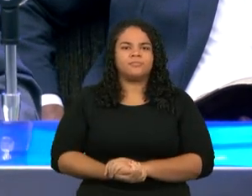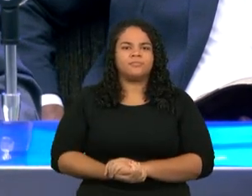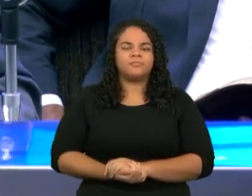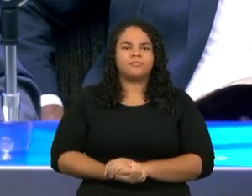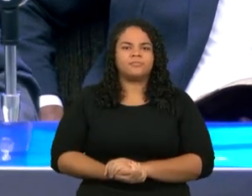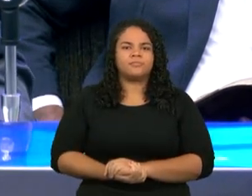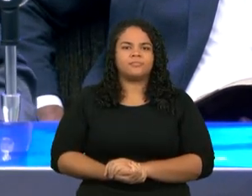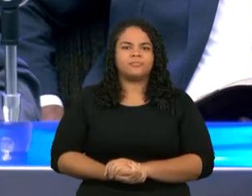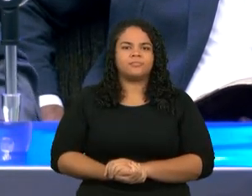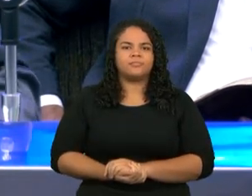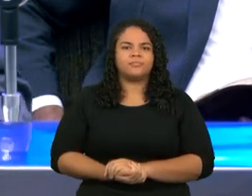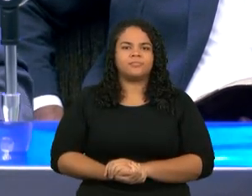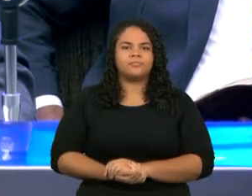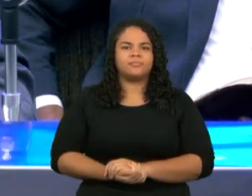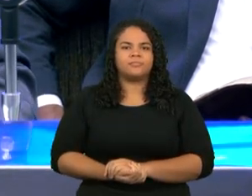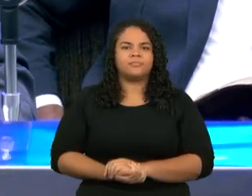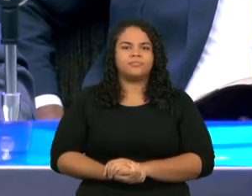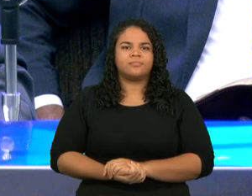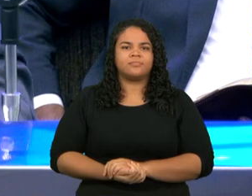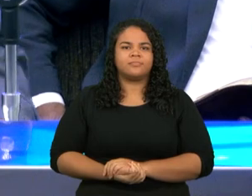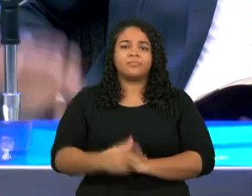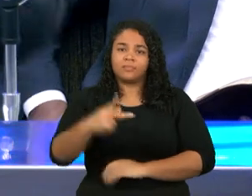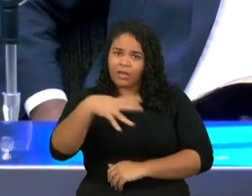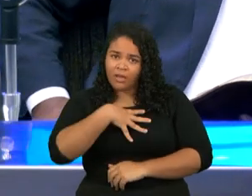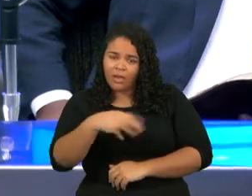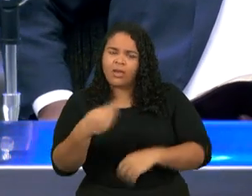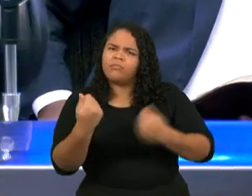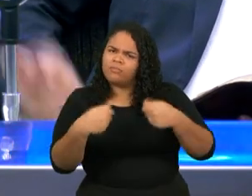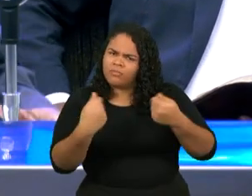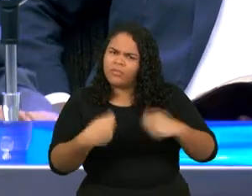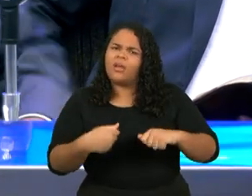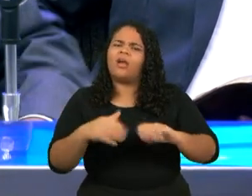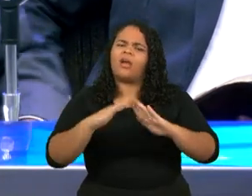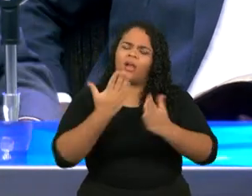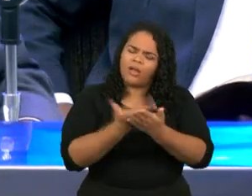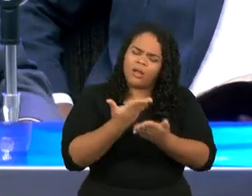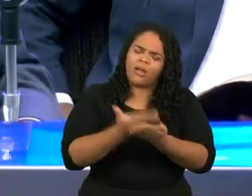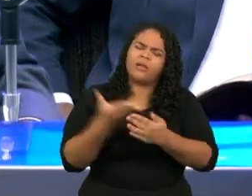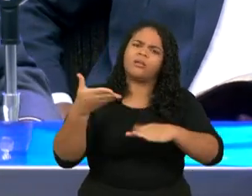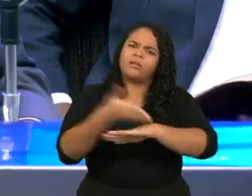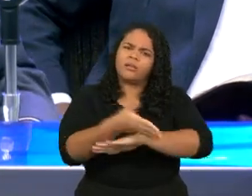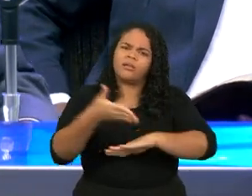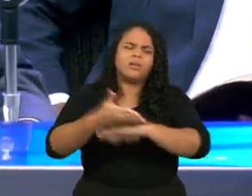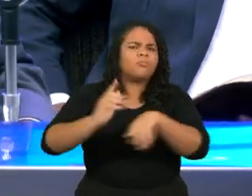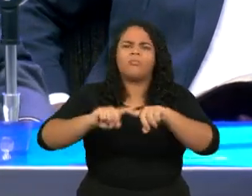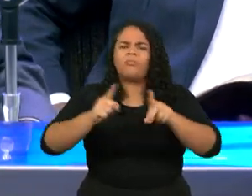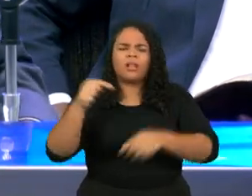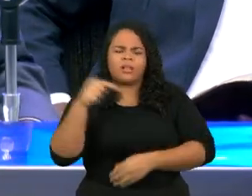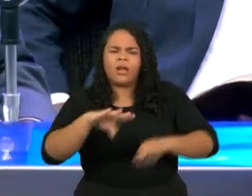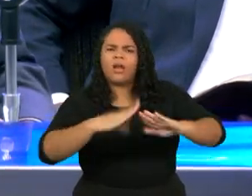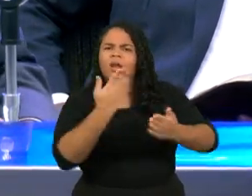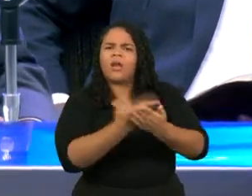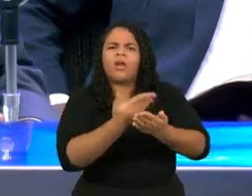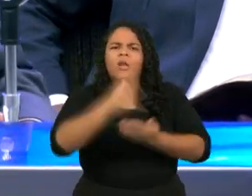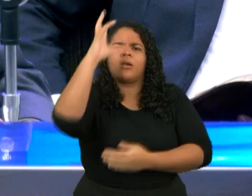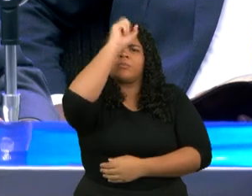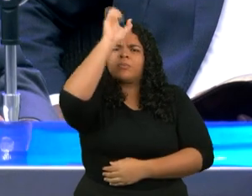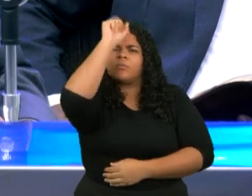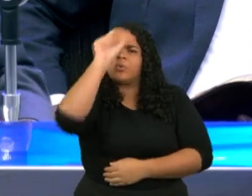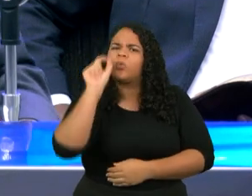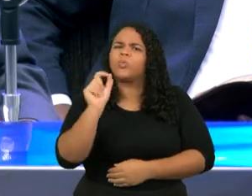seus filhos têm que estudar mas o que é que eles estão aprendendo lá procure ver procure saber